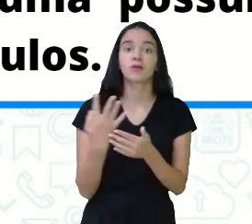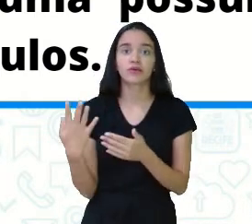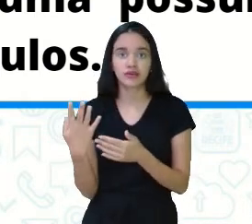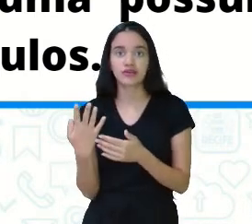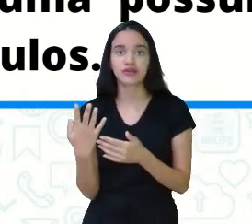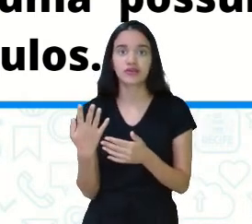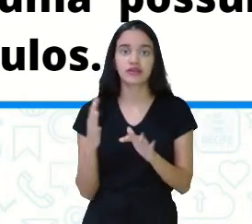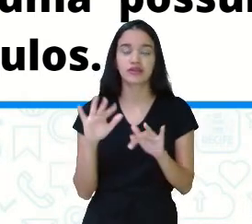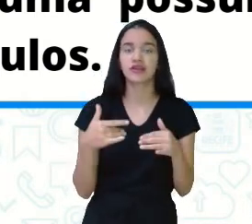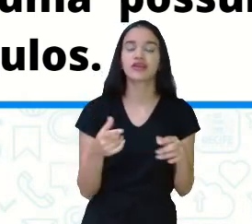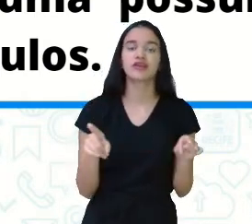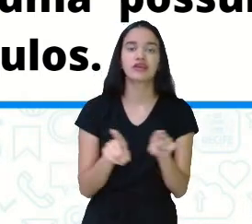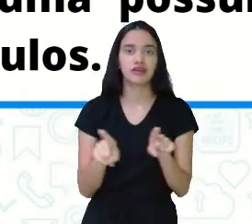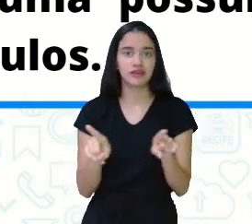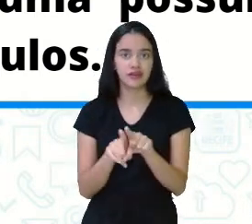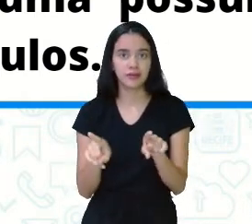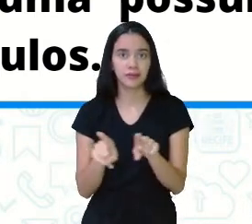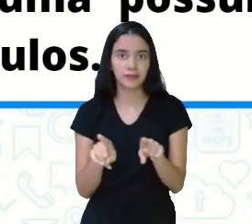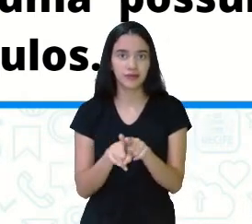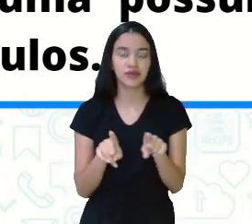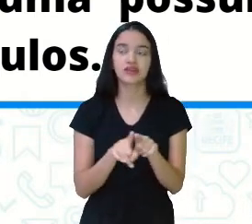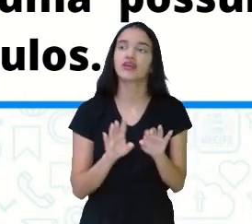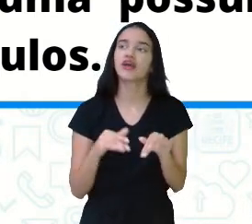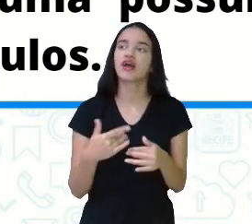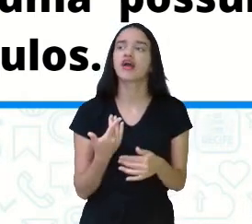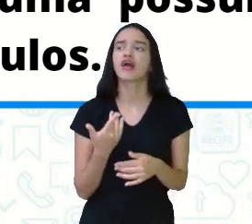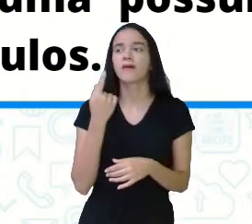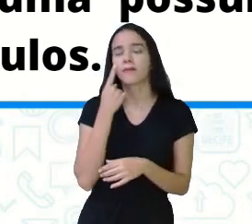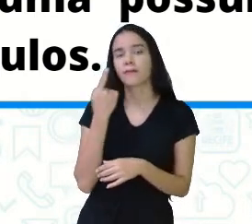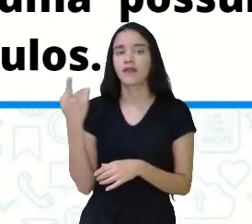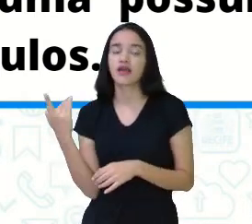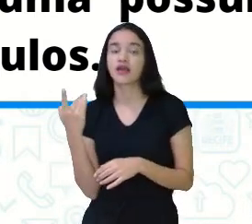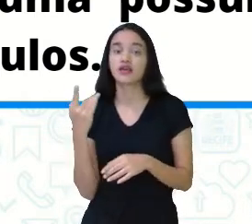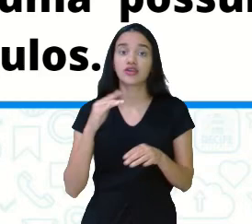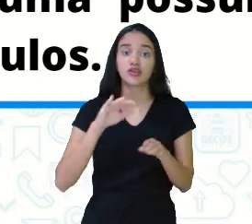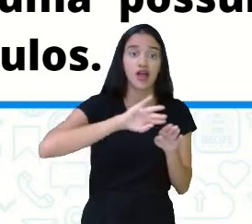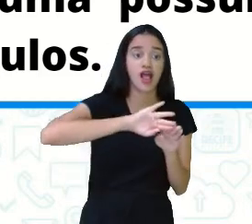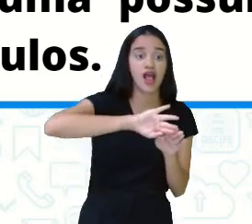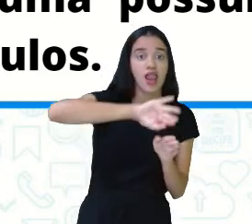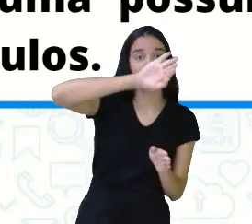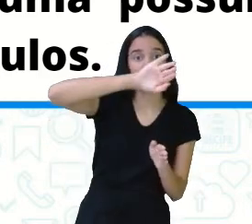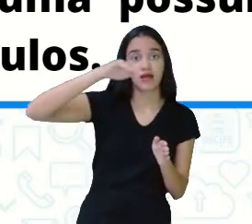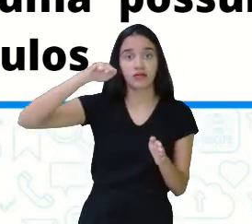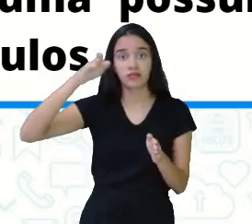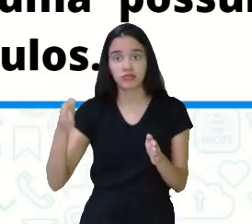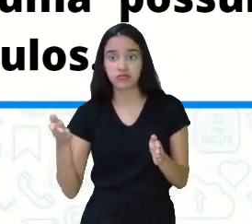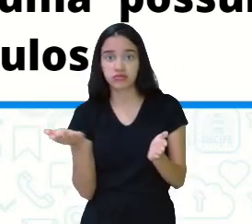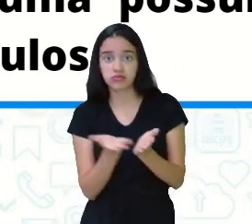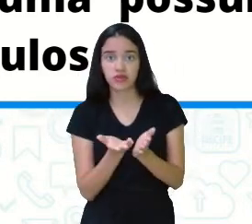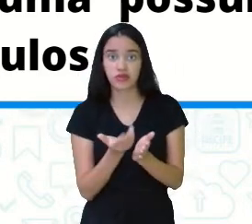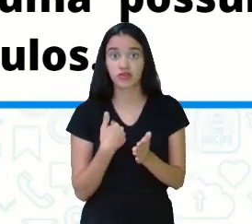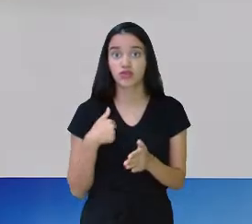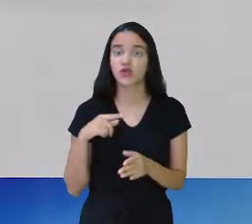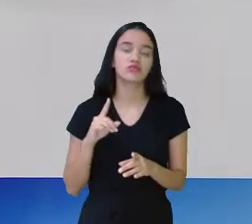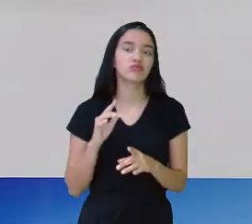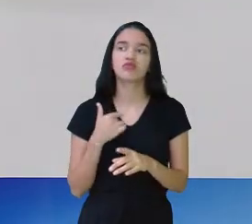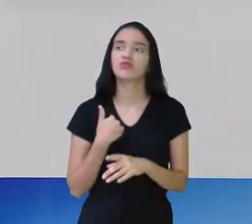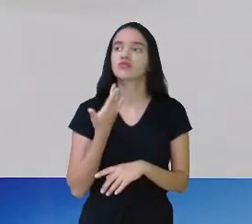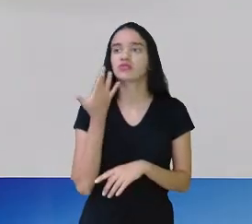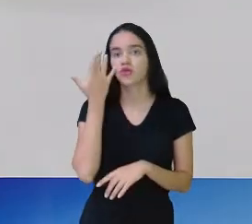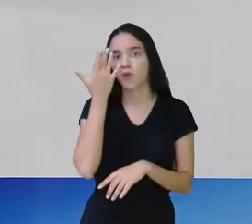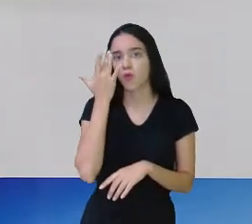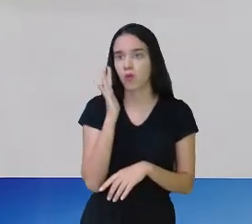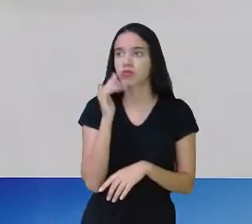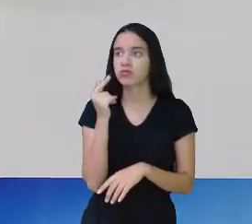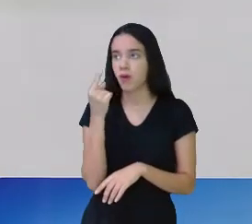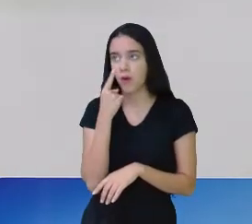lados, vértices e ângulos. Lados e vértices a gente não vai conseguir encontrar aqui,